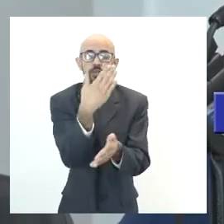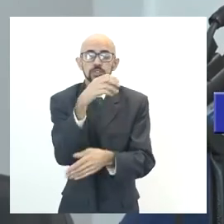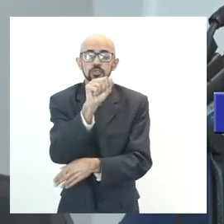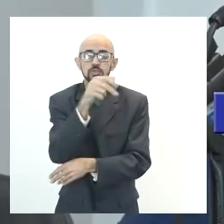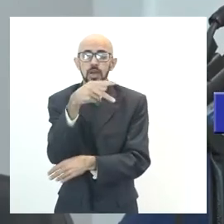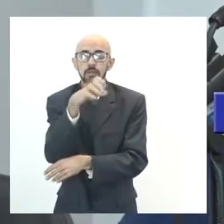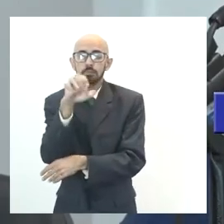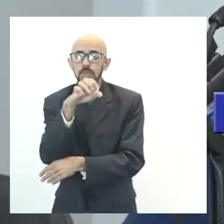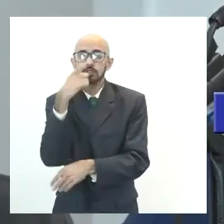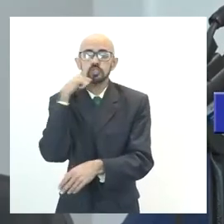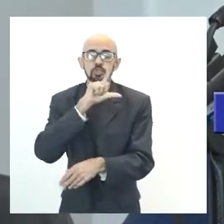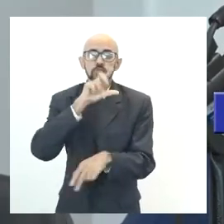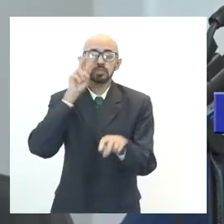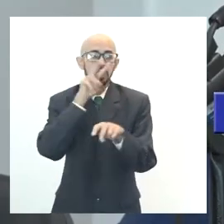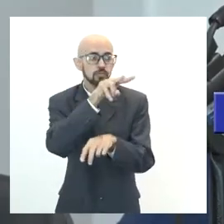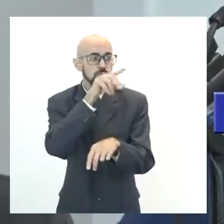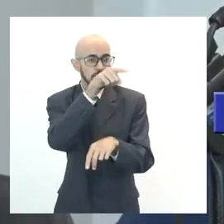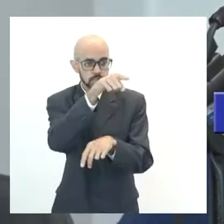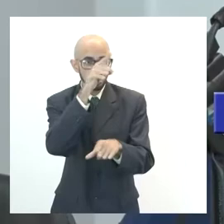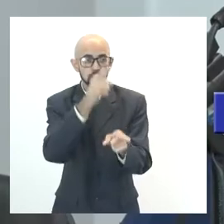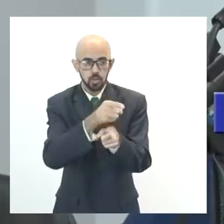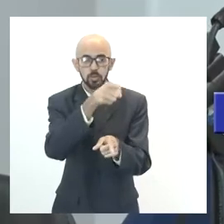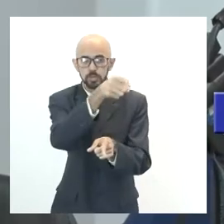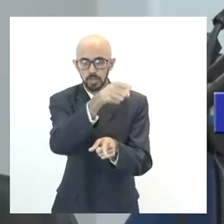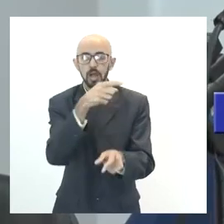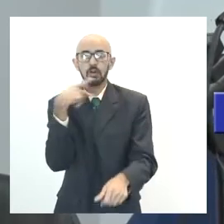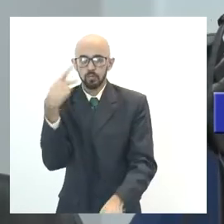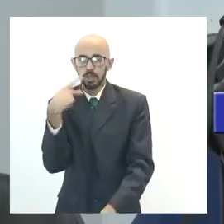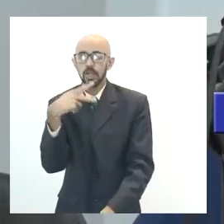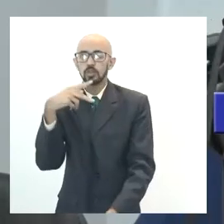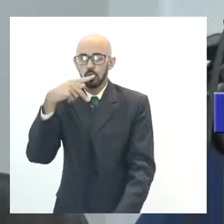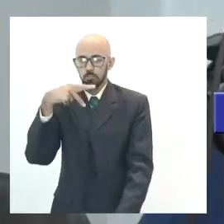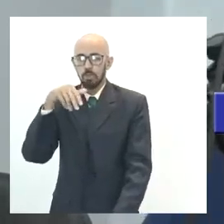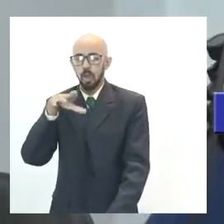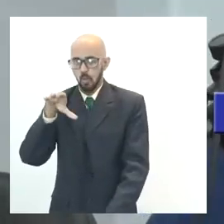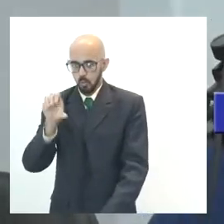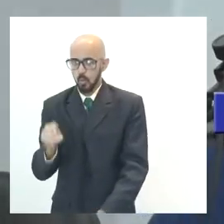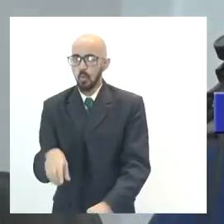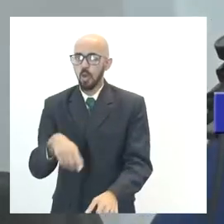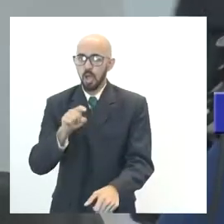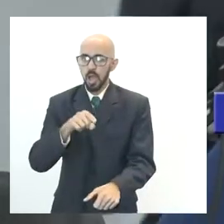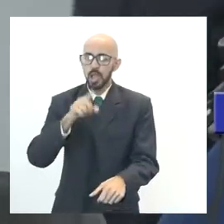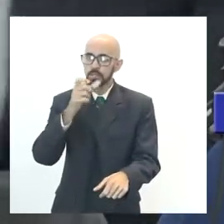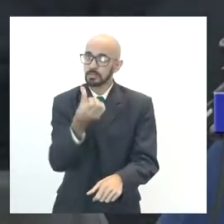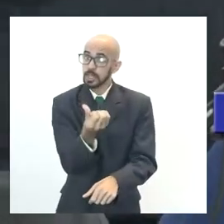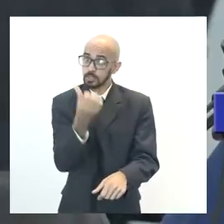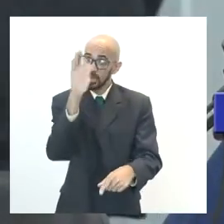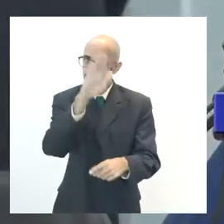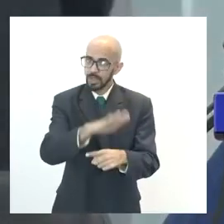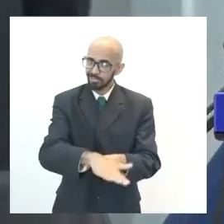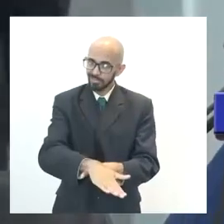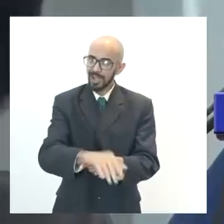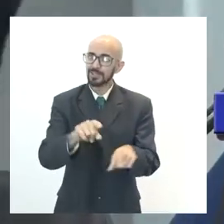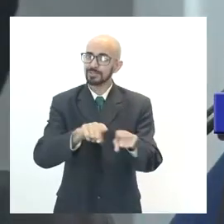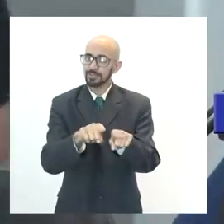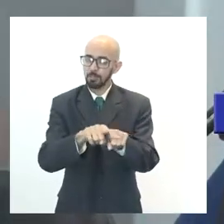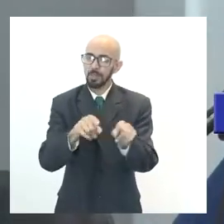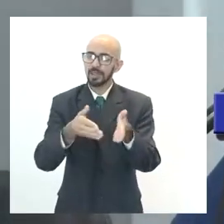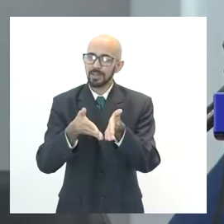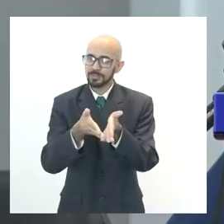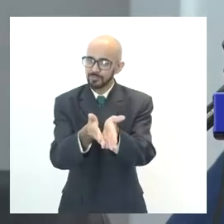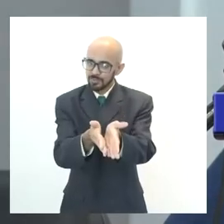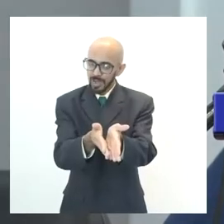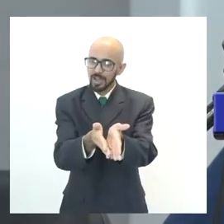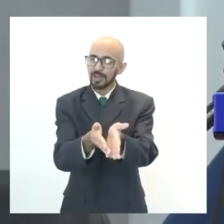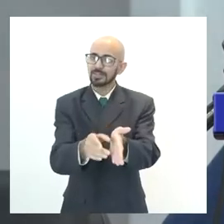podíamos encontrar estar certos que entrar encontraremos o Paulo Eduardo lá às 6:00 da tarde nas barcas no terminal